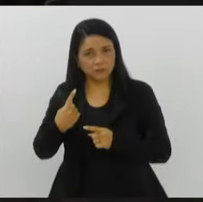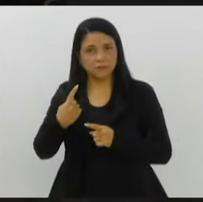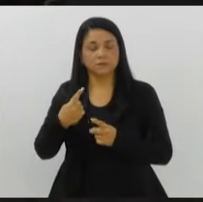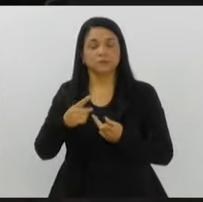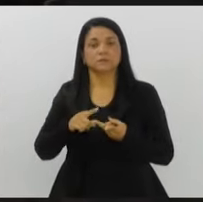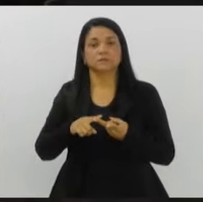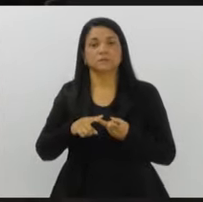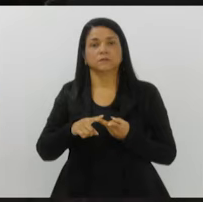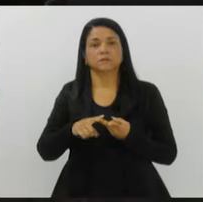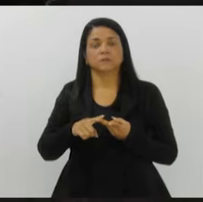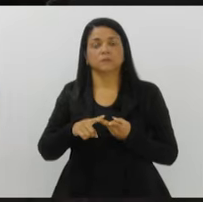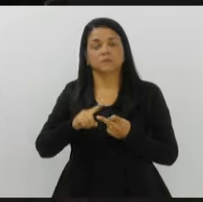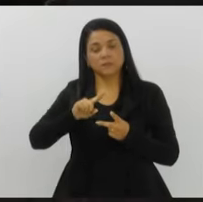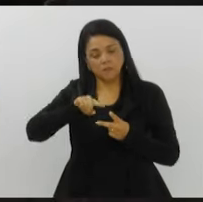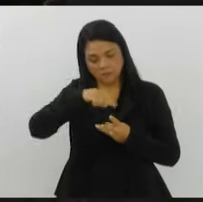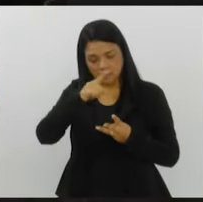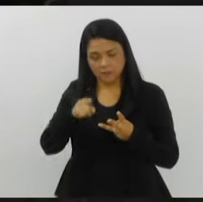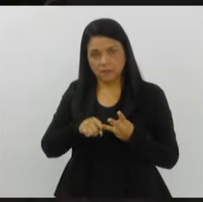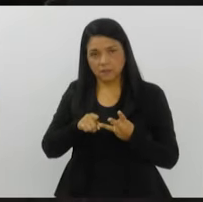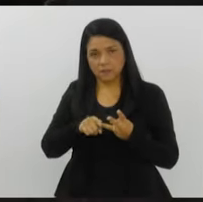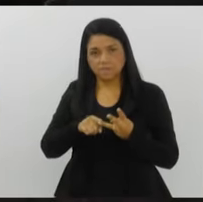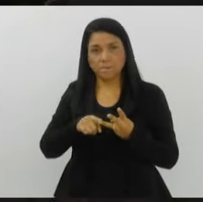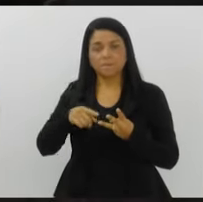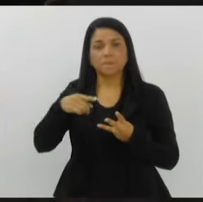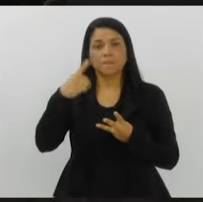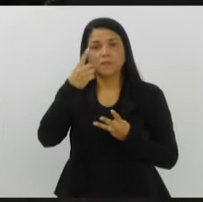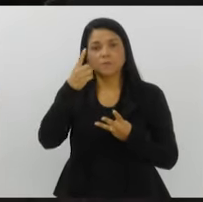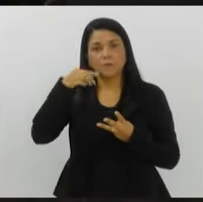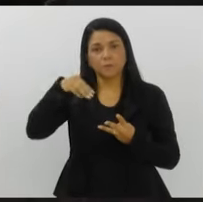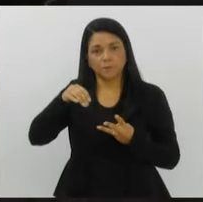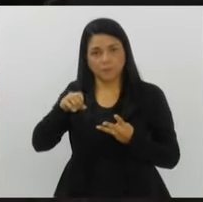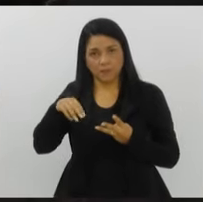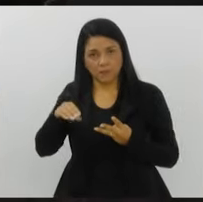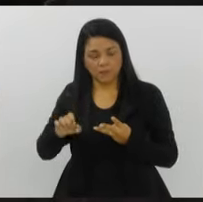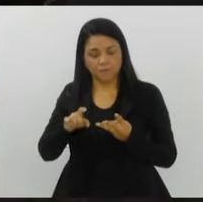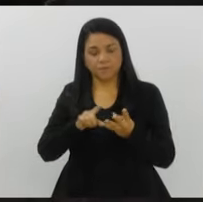e aí o deputado Mink e o deputado...